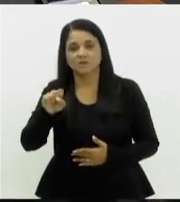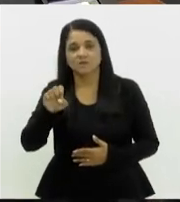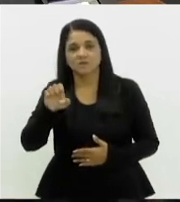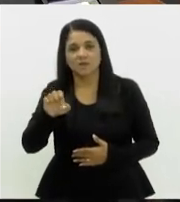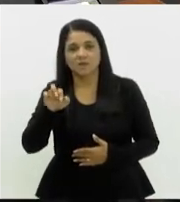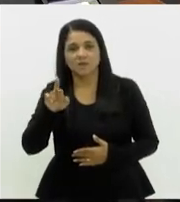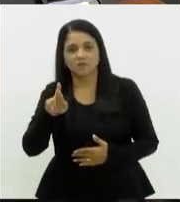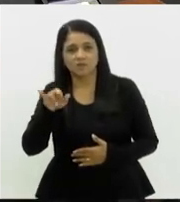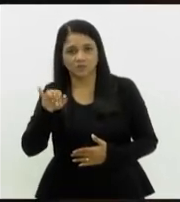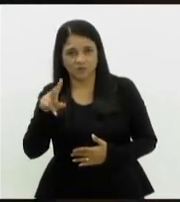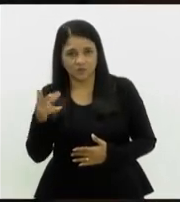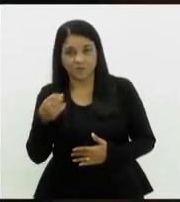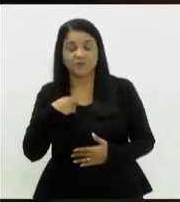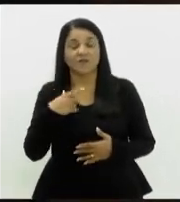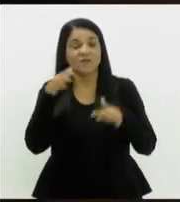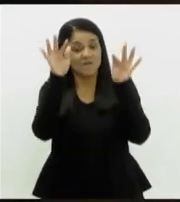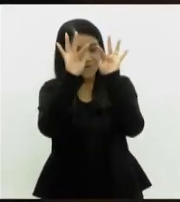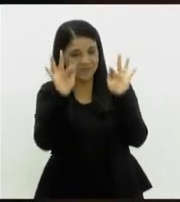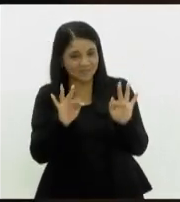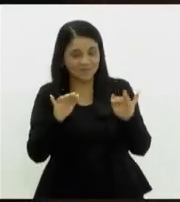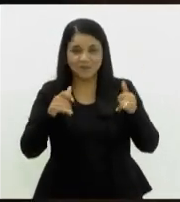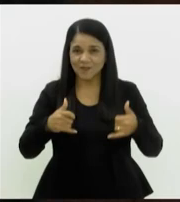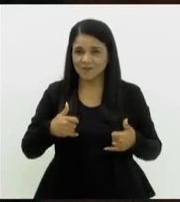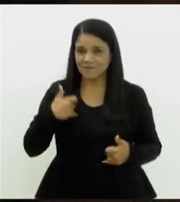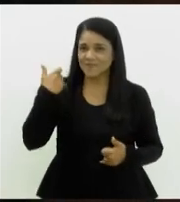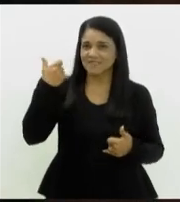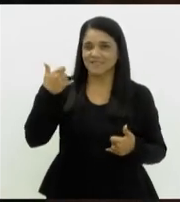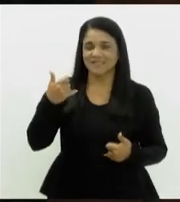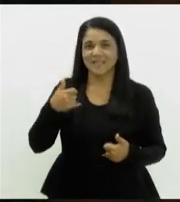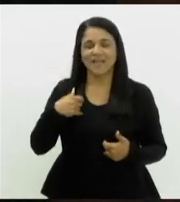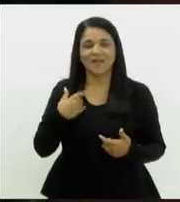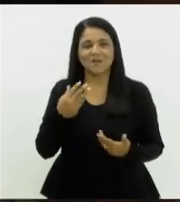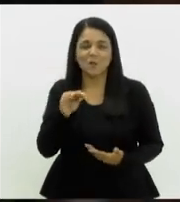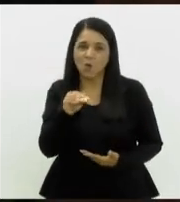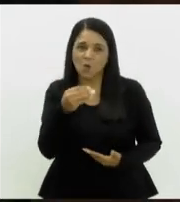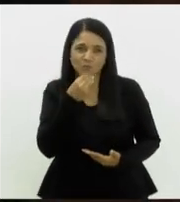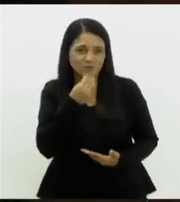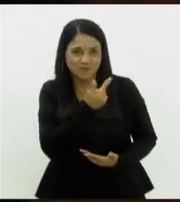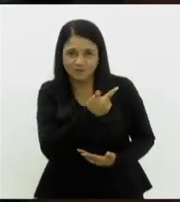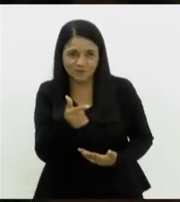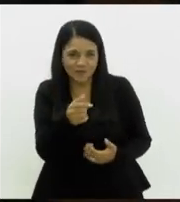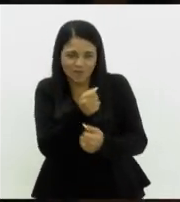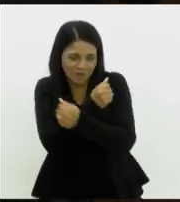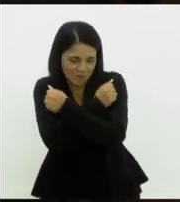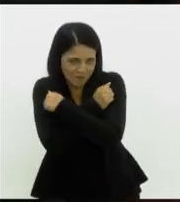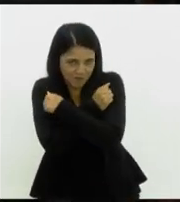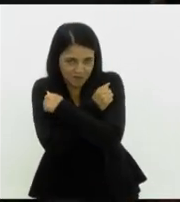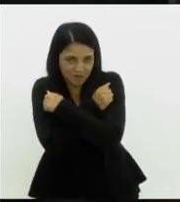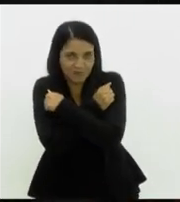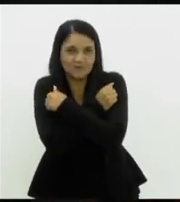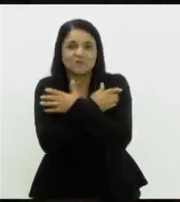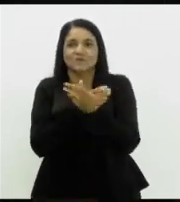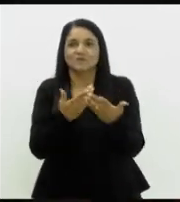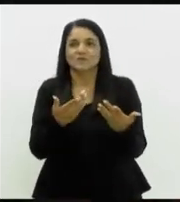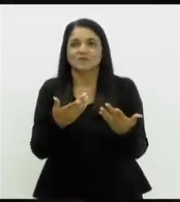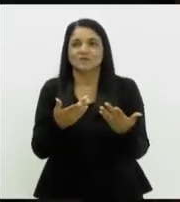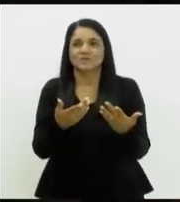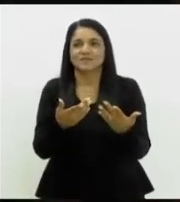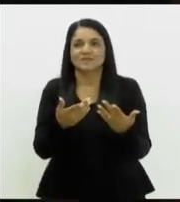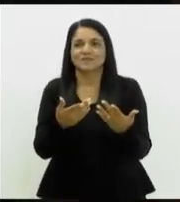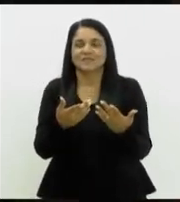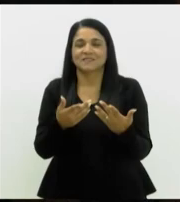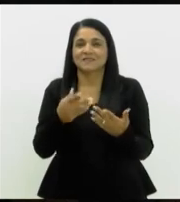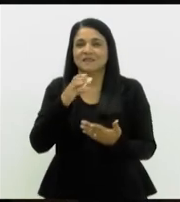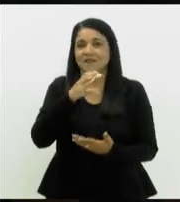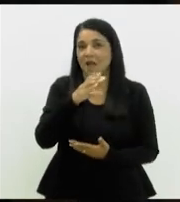presidente, felicitando Vossa Excelência pelo aniversário. Não tive a oportunidade de dar um fraterno abraço. Inclusive, essa distância de